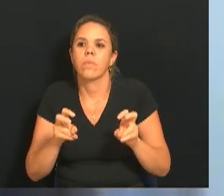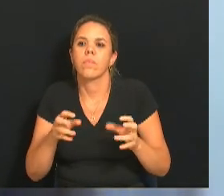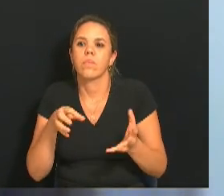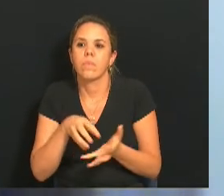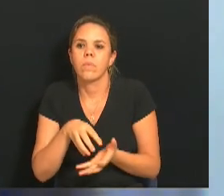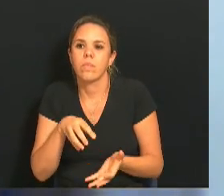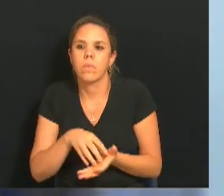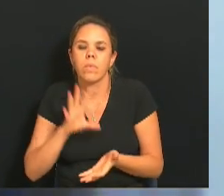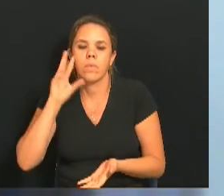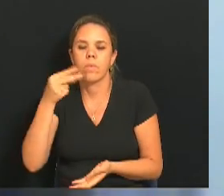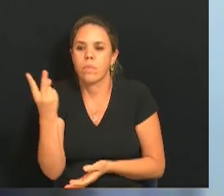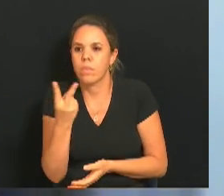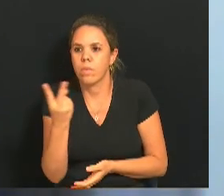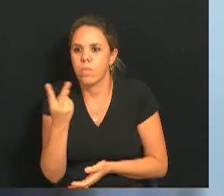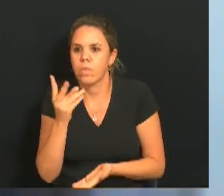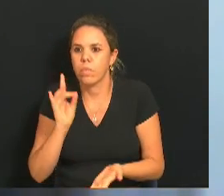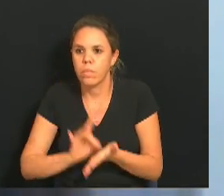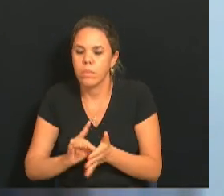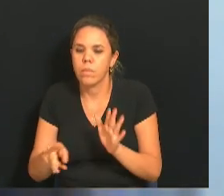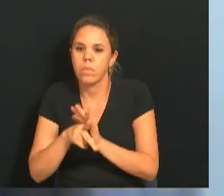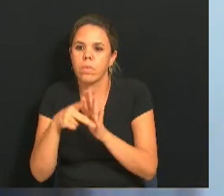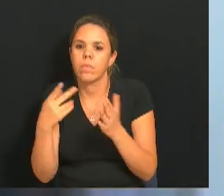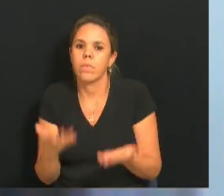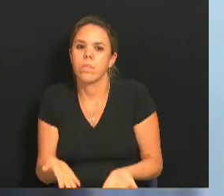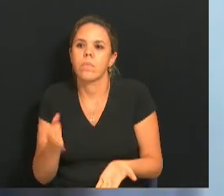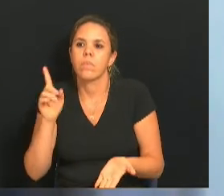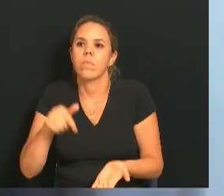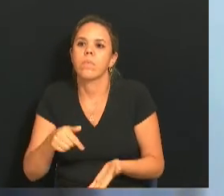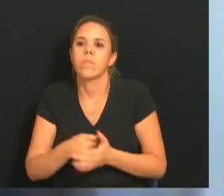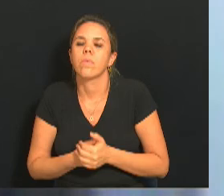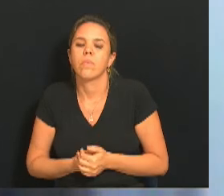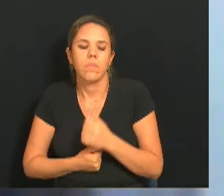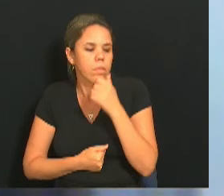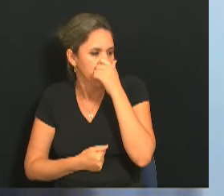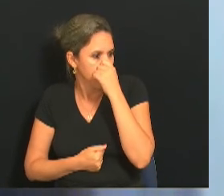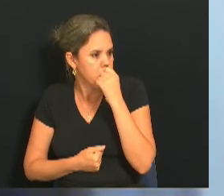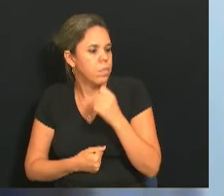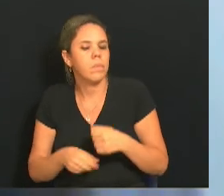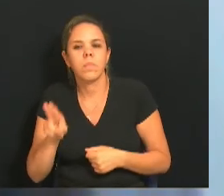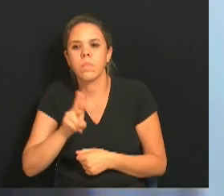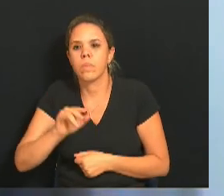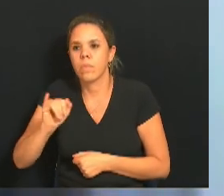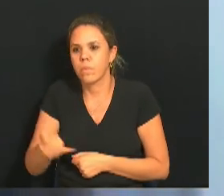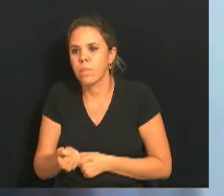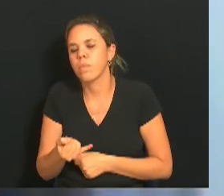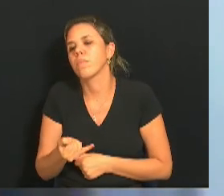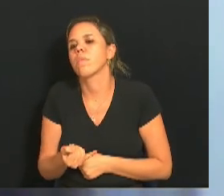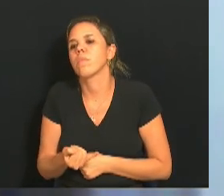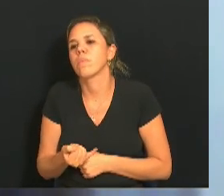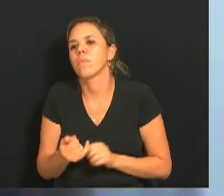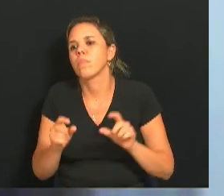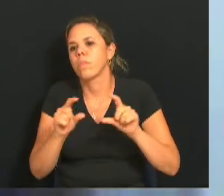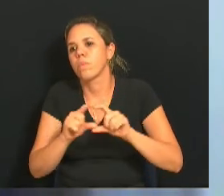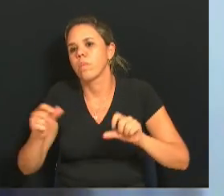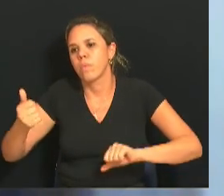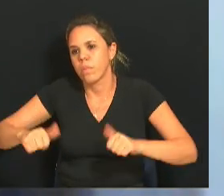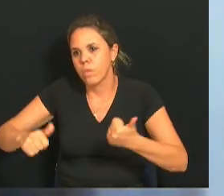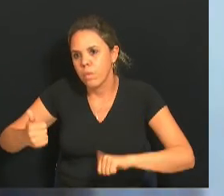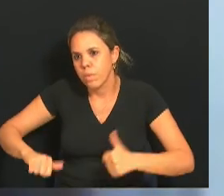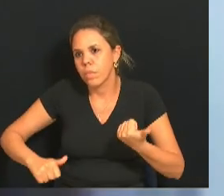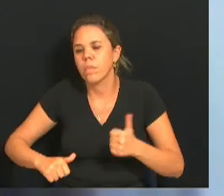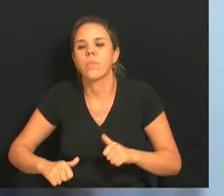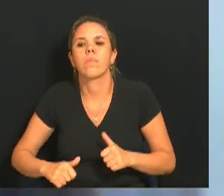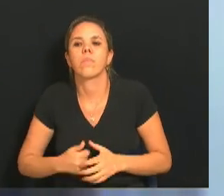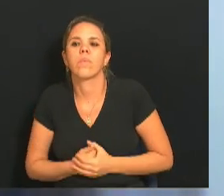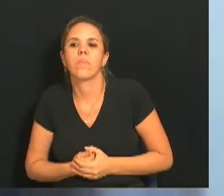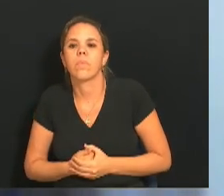os dois fatos específicos, que era a utilização da charge na avaliação diagnóstica do 9º